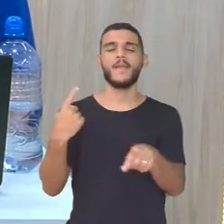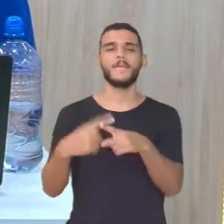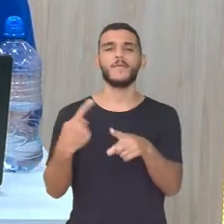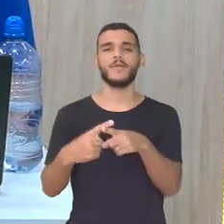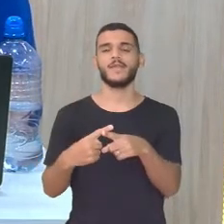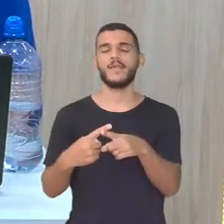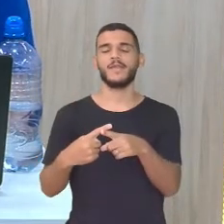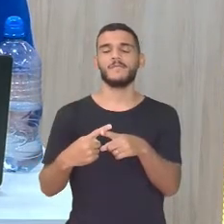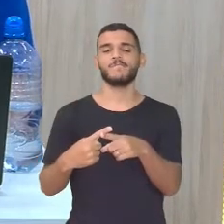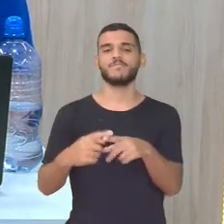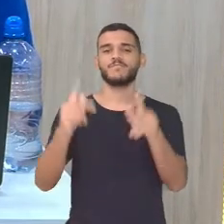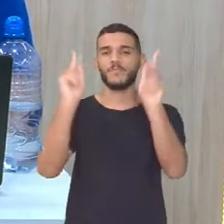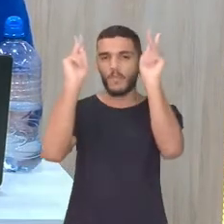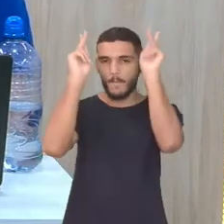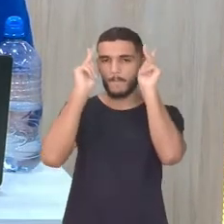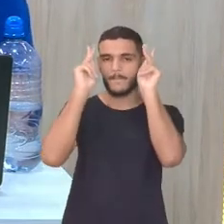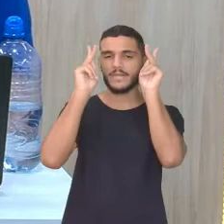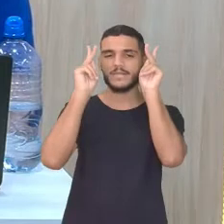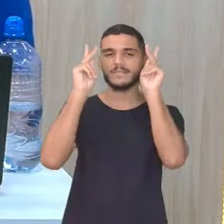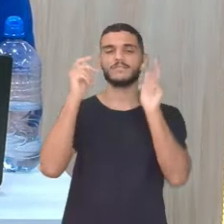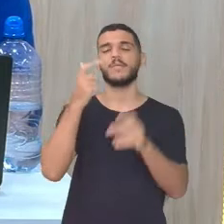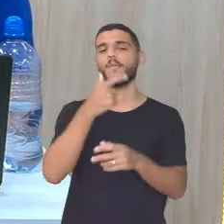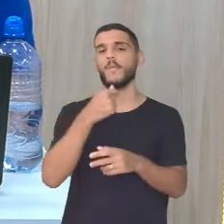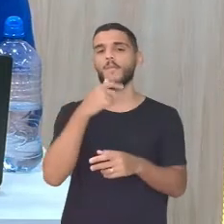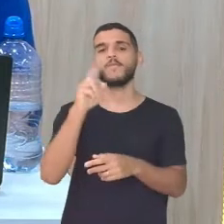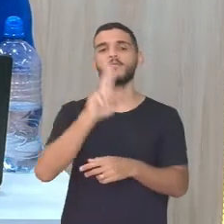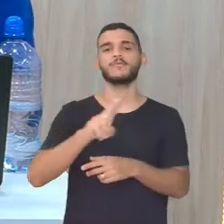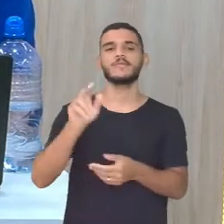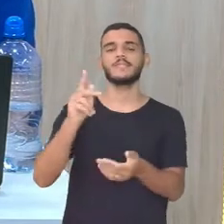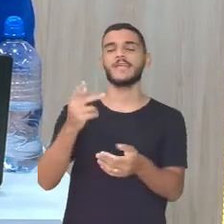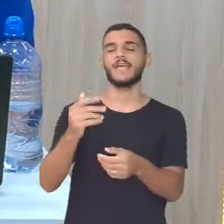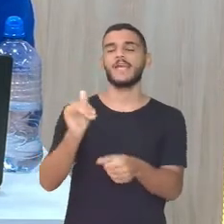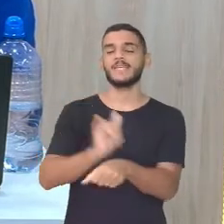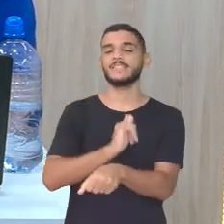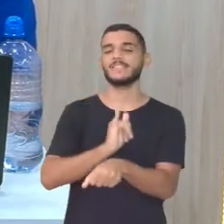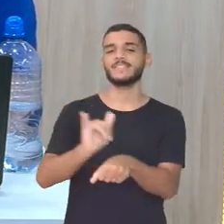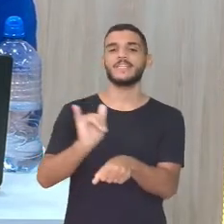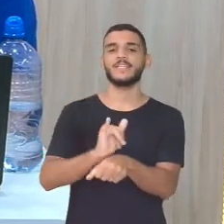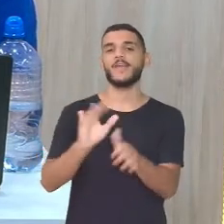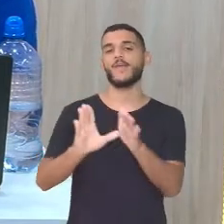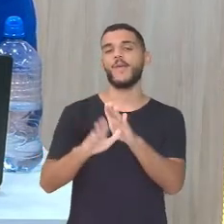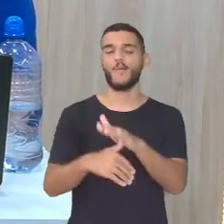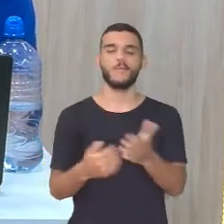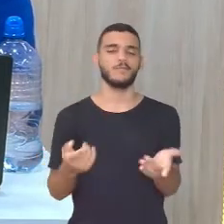do baú ou algo assim. Até porque, assim, quando a gente tá lendo histórias